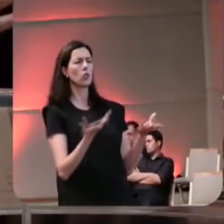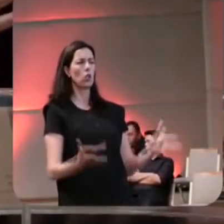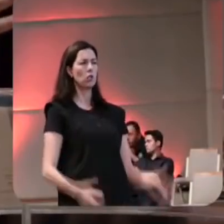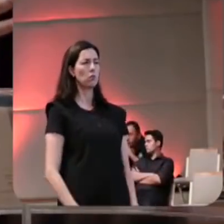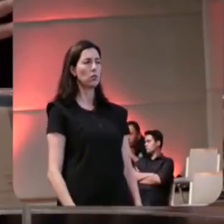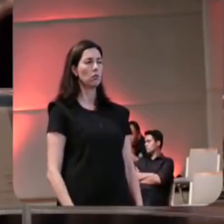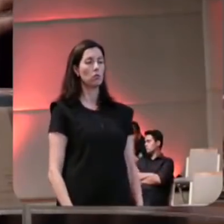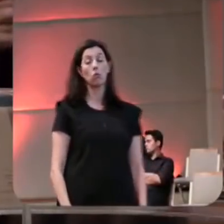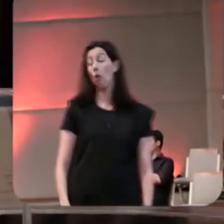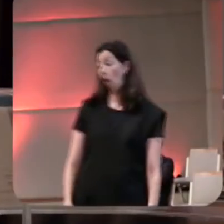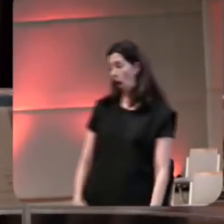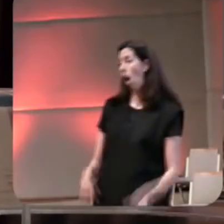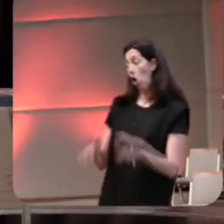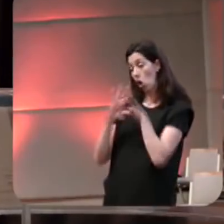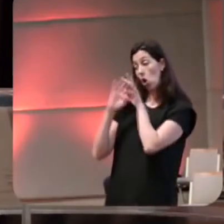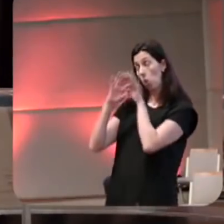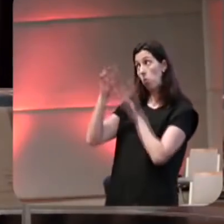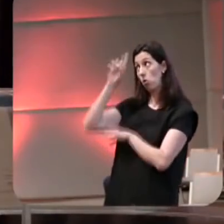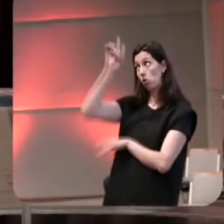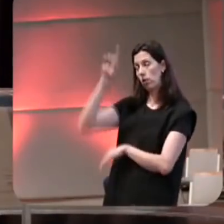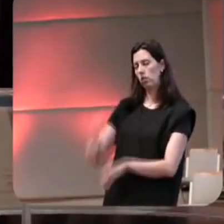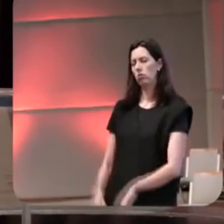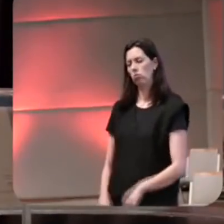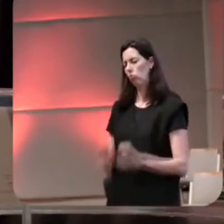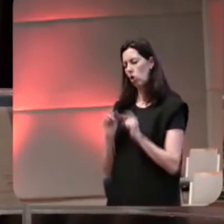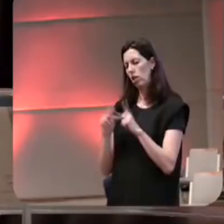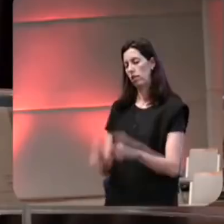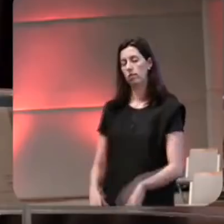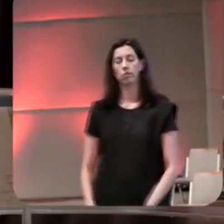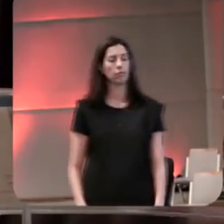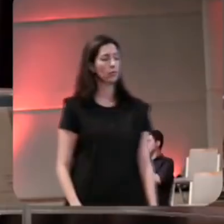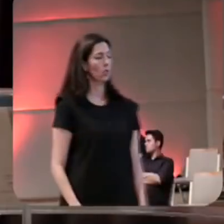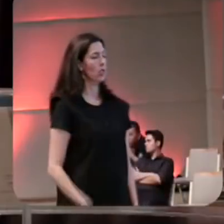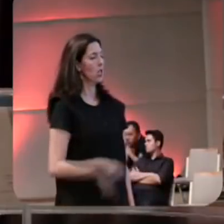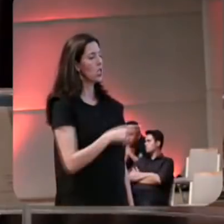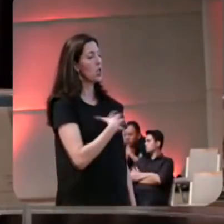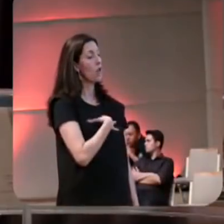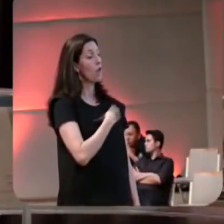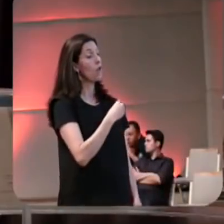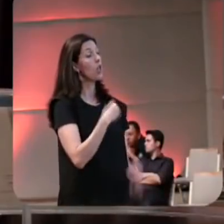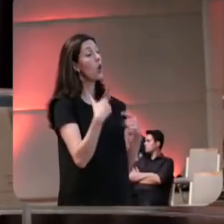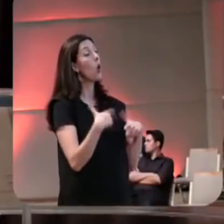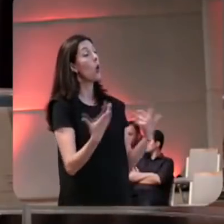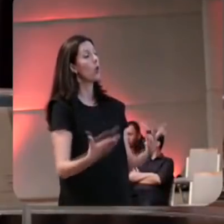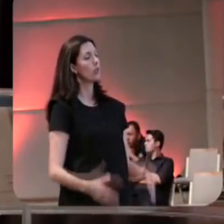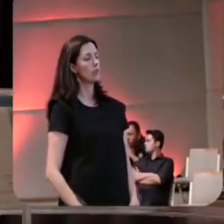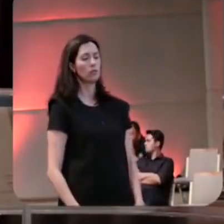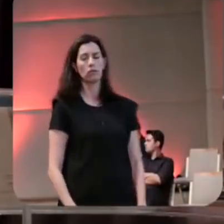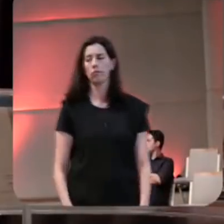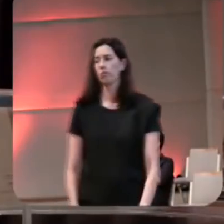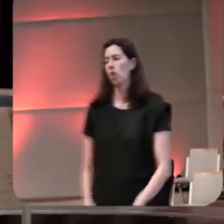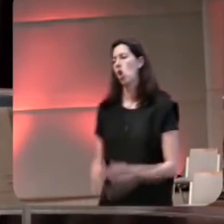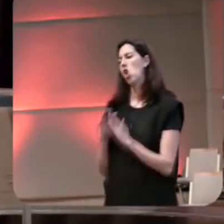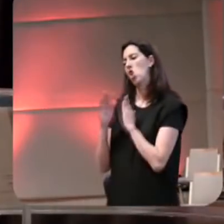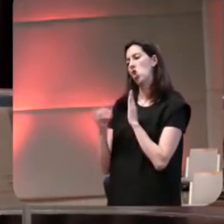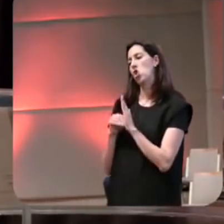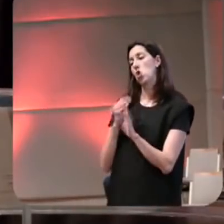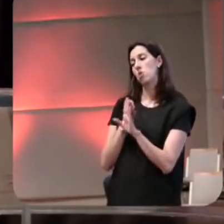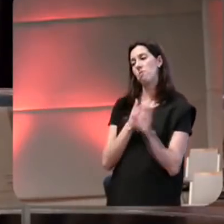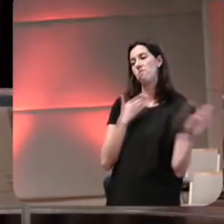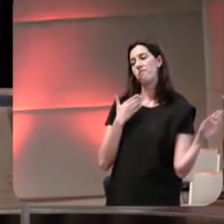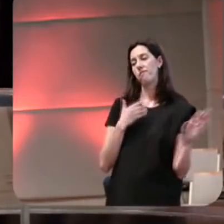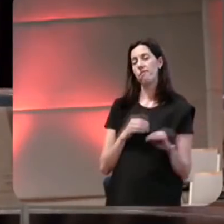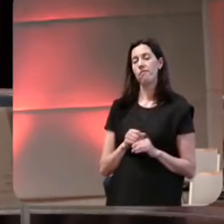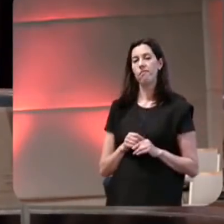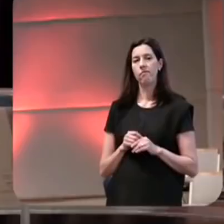Não, a gente tem comunhão com Deus, está ótimo. Aí eu perguntei, e os seus filhos, onde estão? Todos afastados do Senhor.